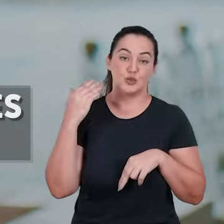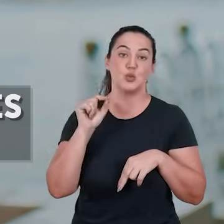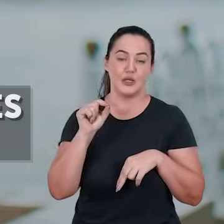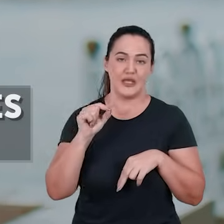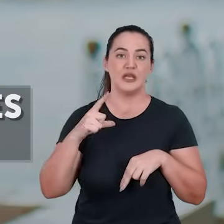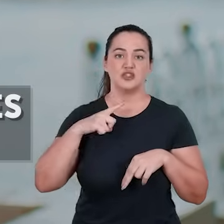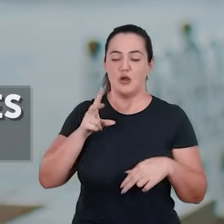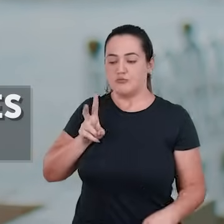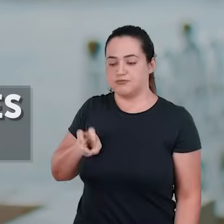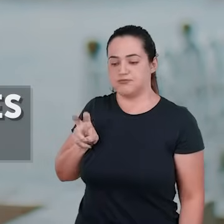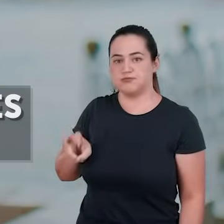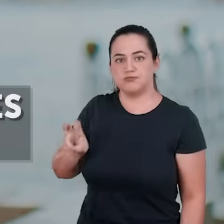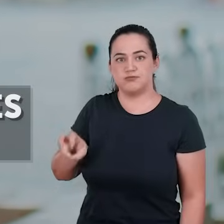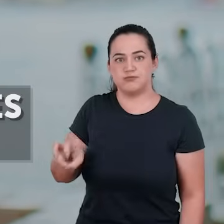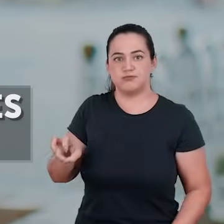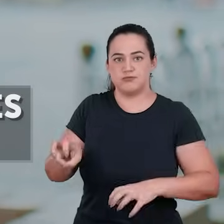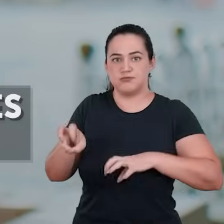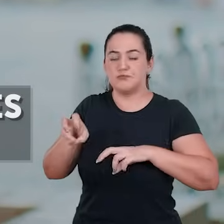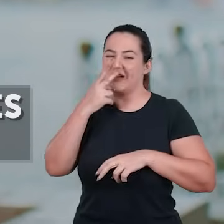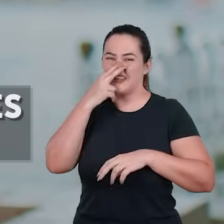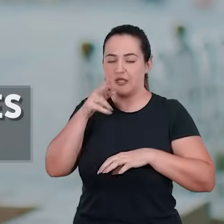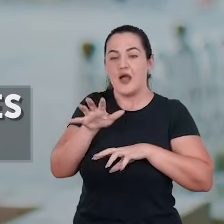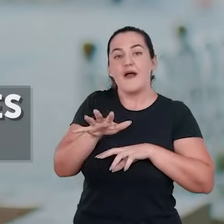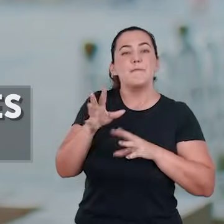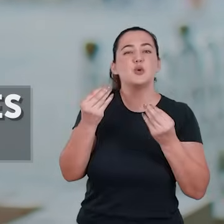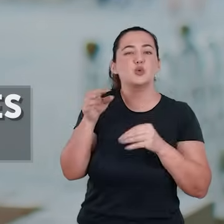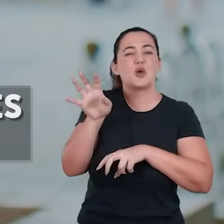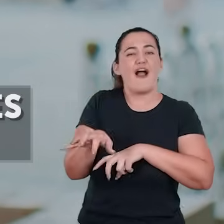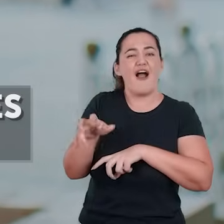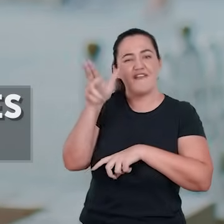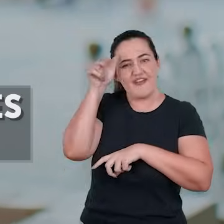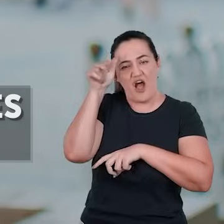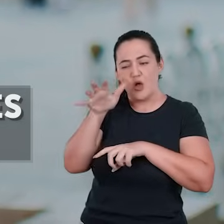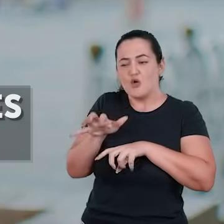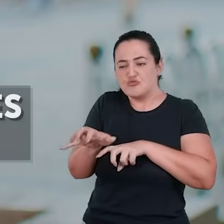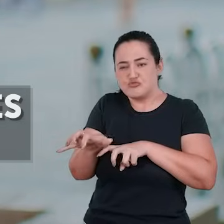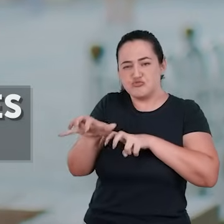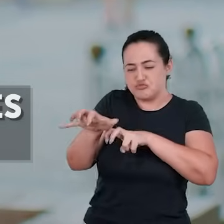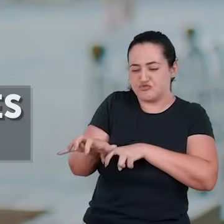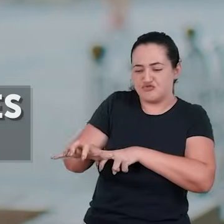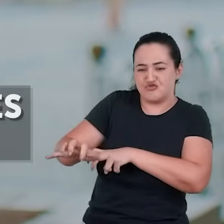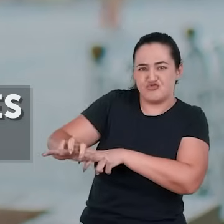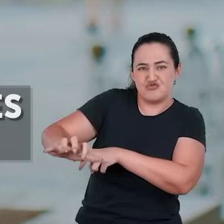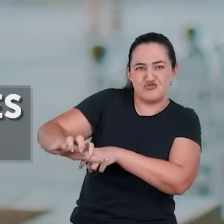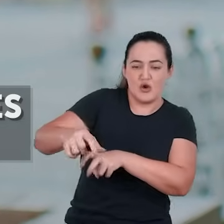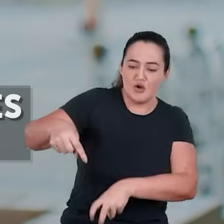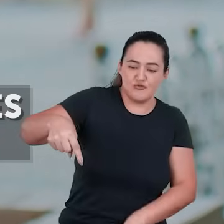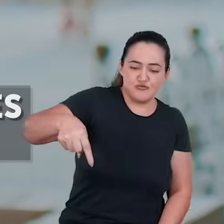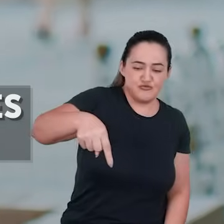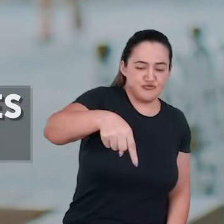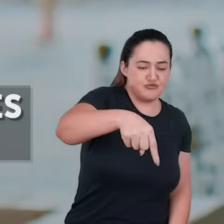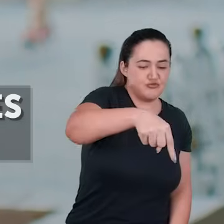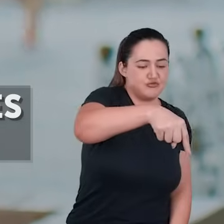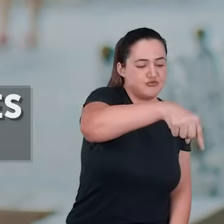correndo, passavam onde eu estou aqui, iam até lá atrás, faziam a curva, passavam pelo outro lado, iam até